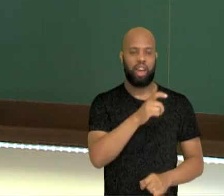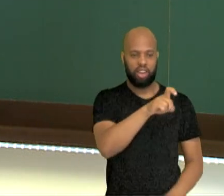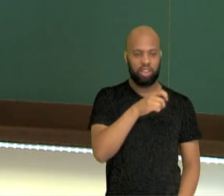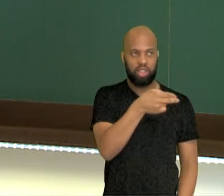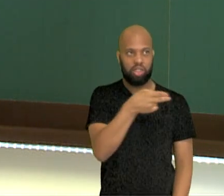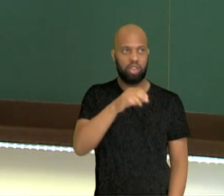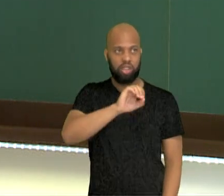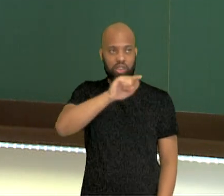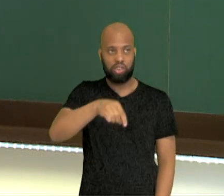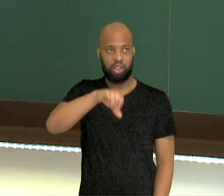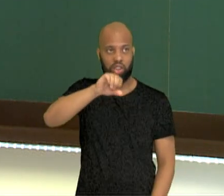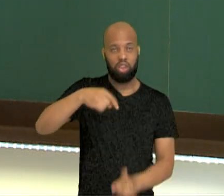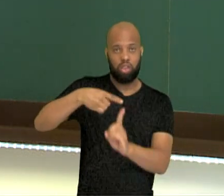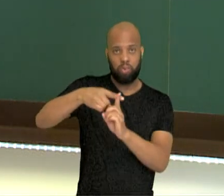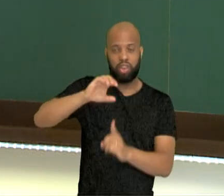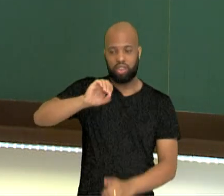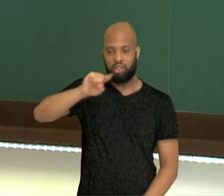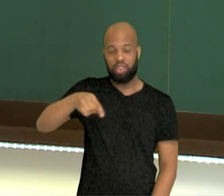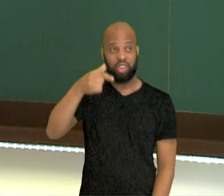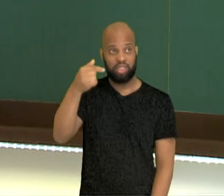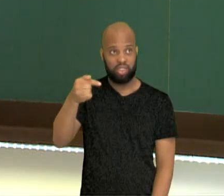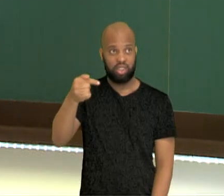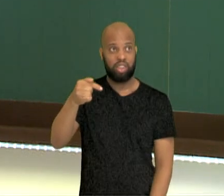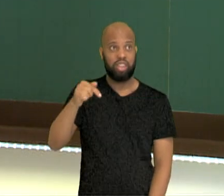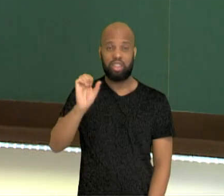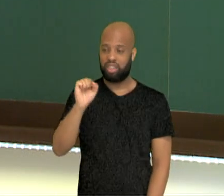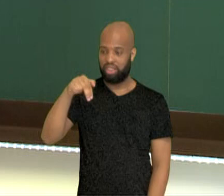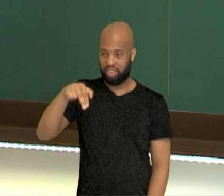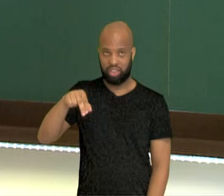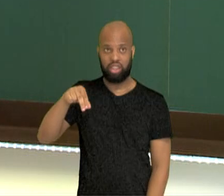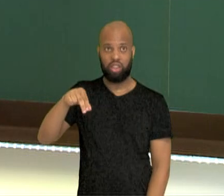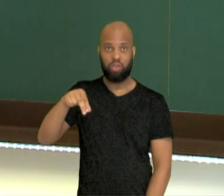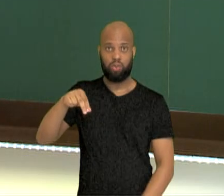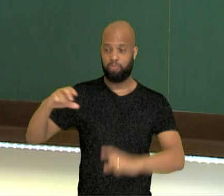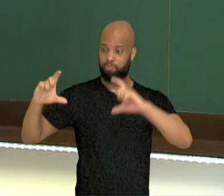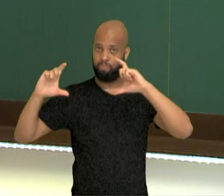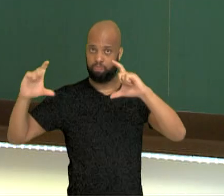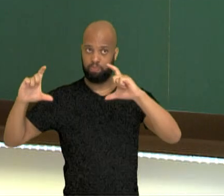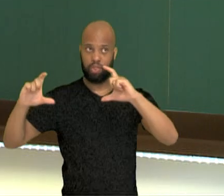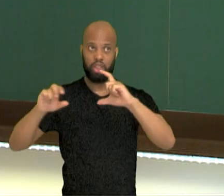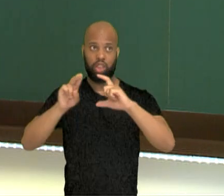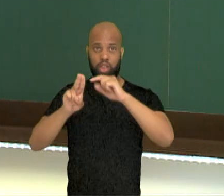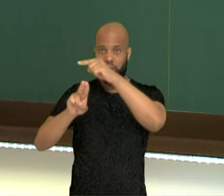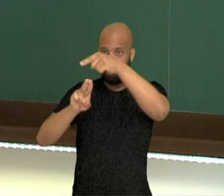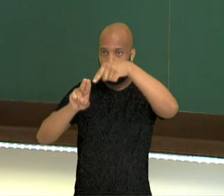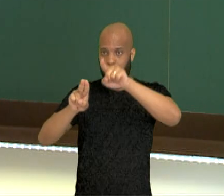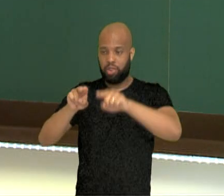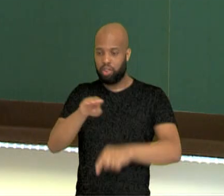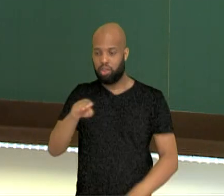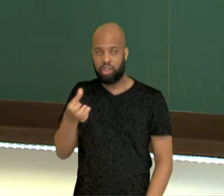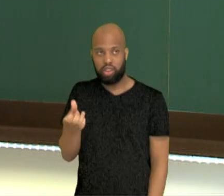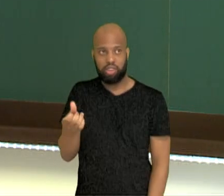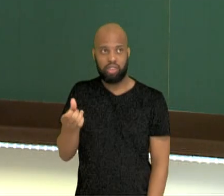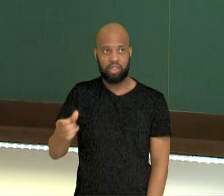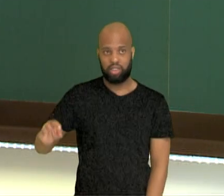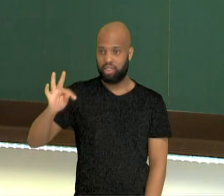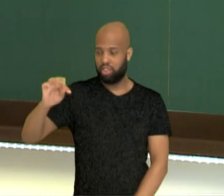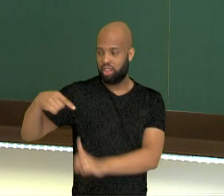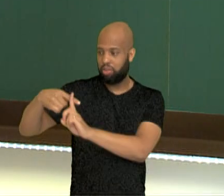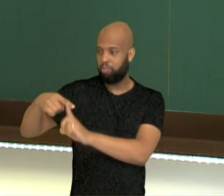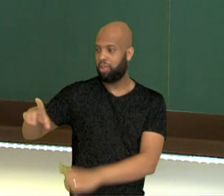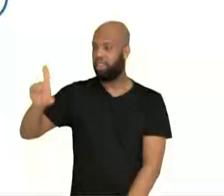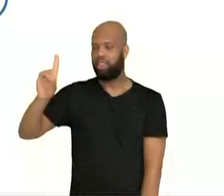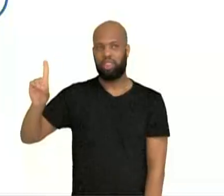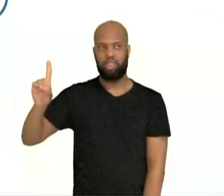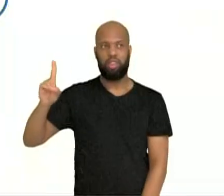a 0,9 mais 0,7 seno de π sobre 6t mais d, né,